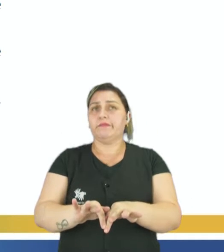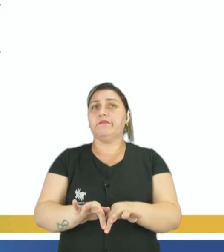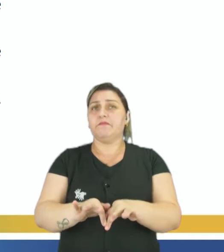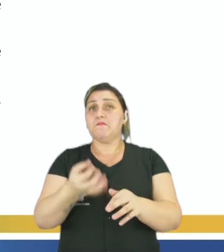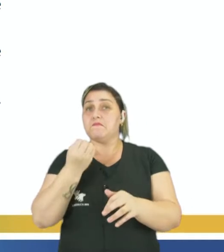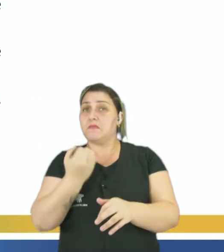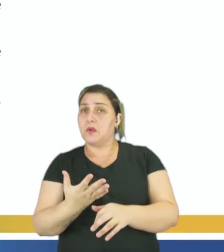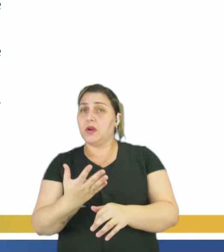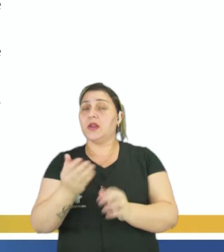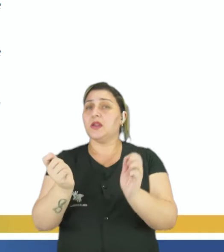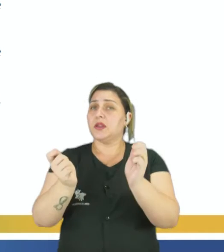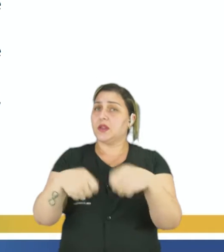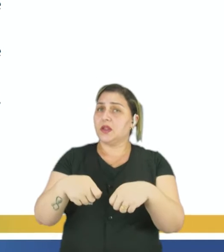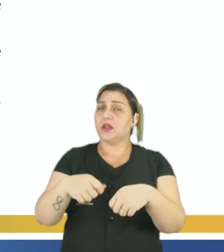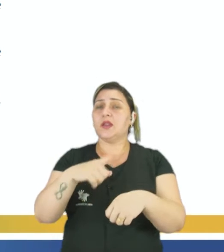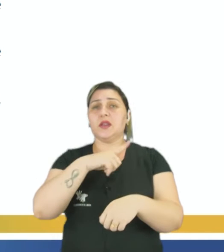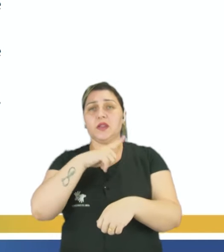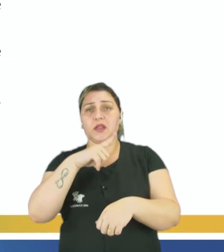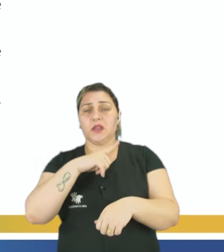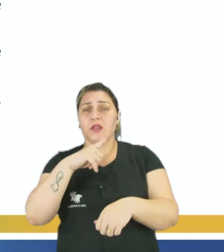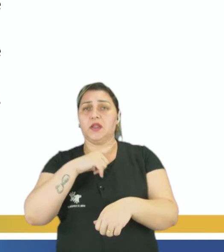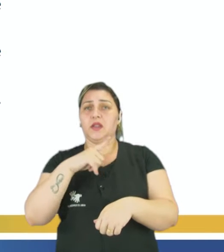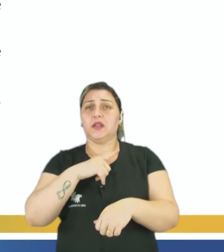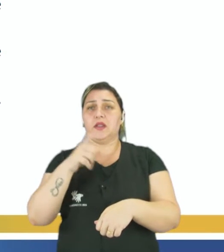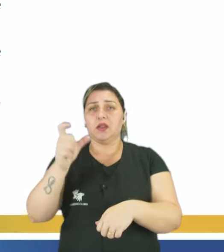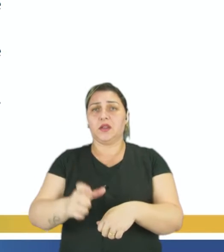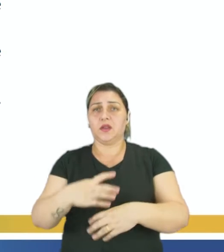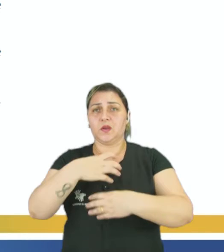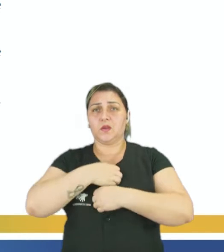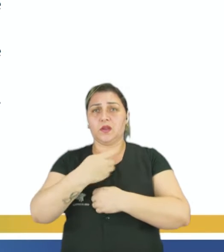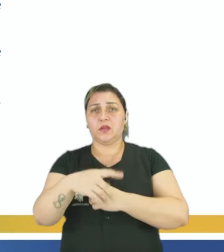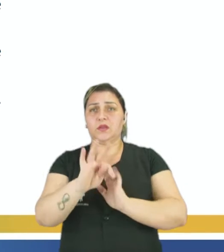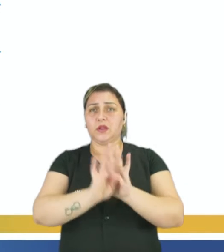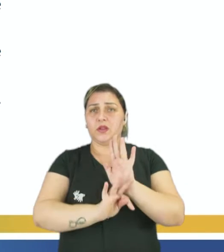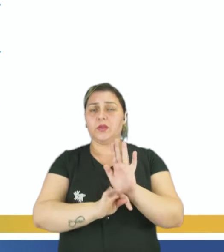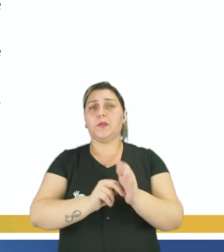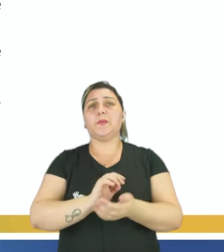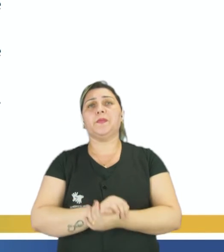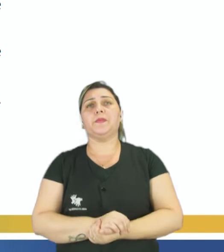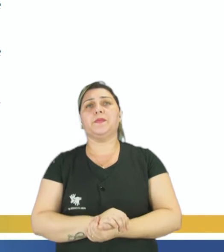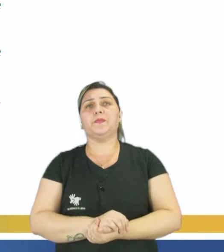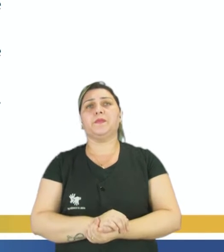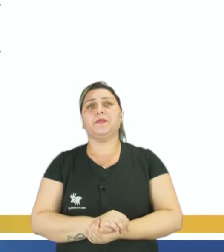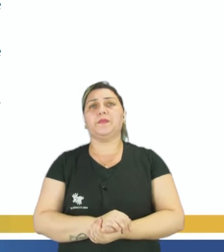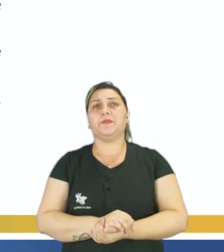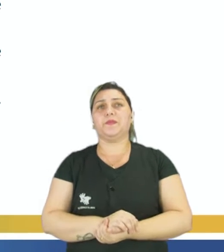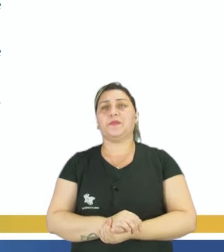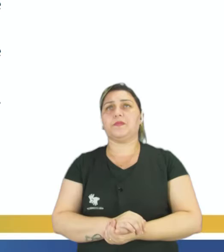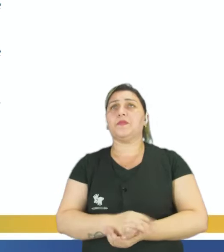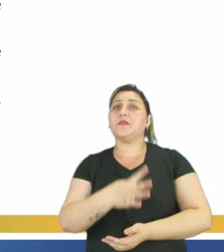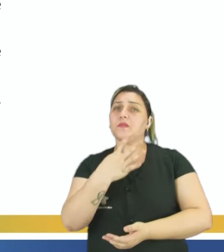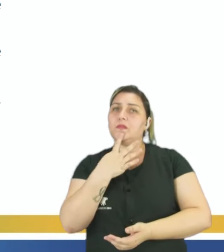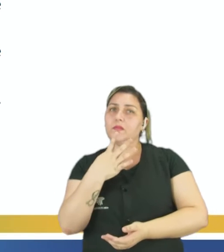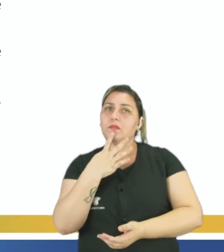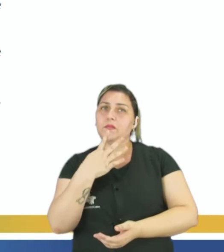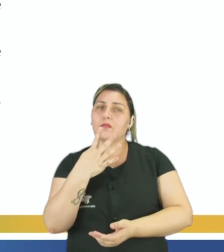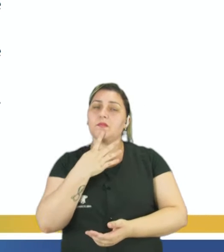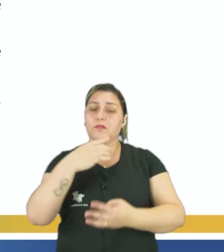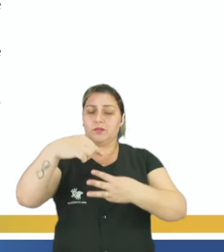relevantes, para que deem credibilidade ao seu texto, tá bom? Então,